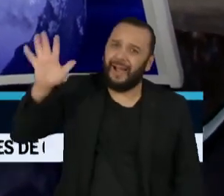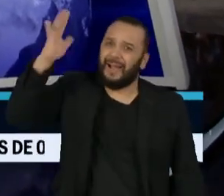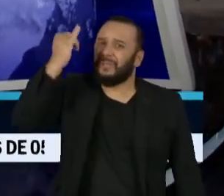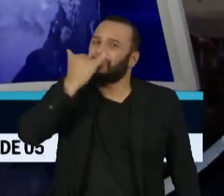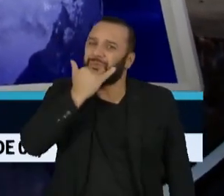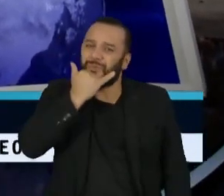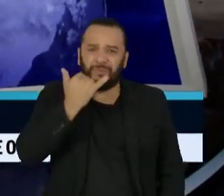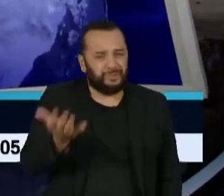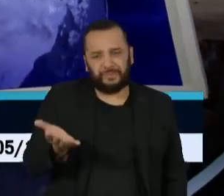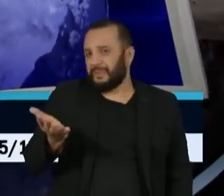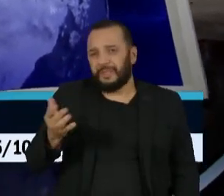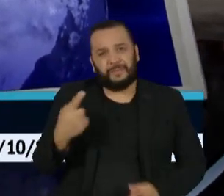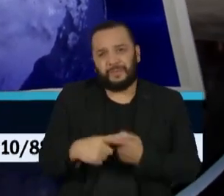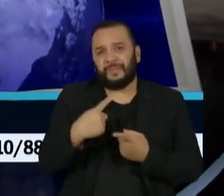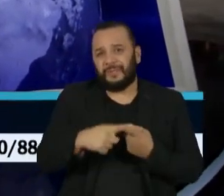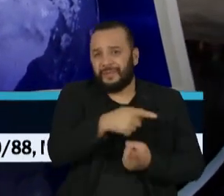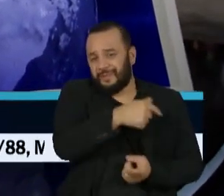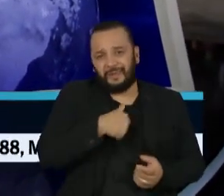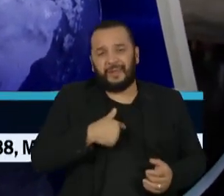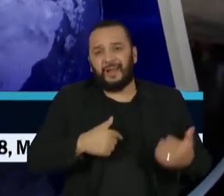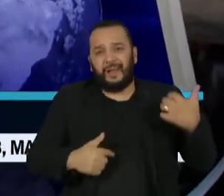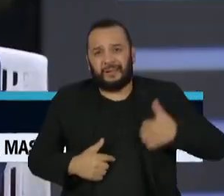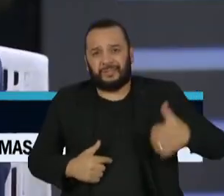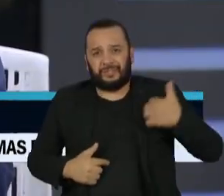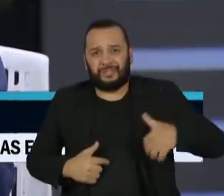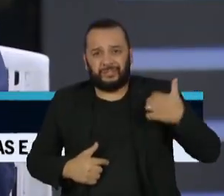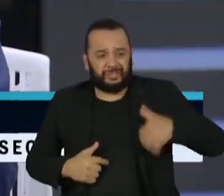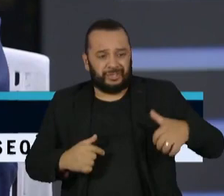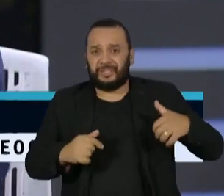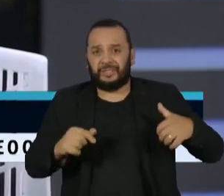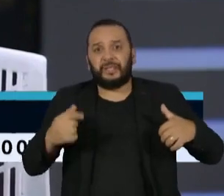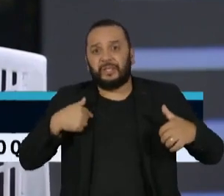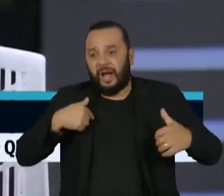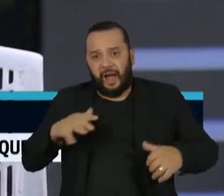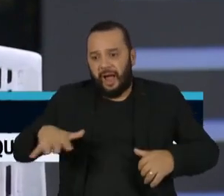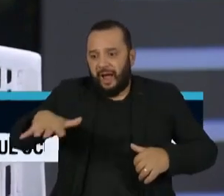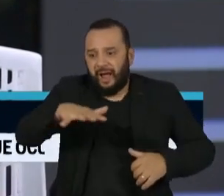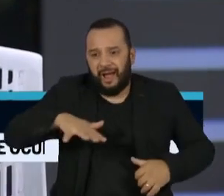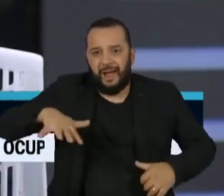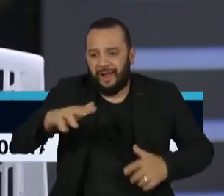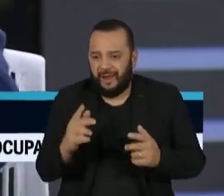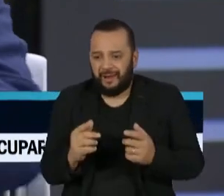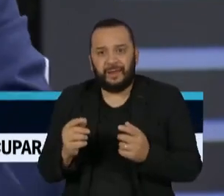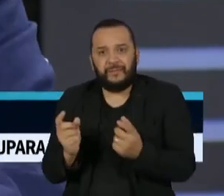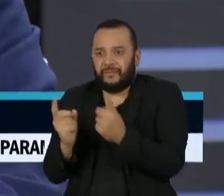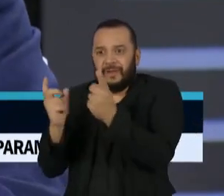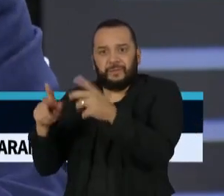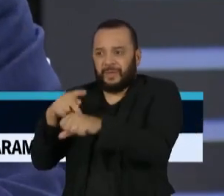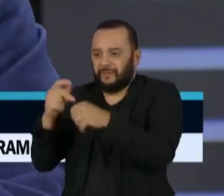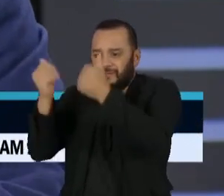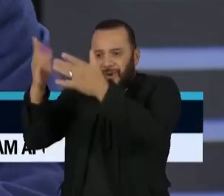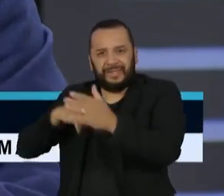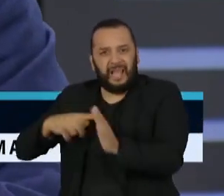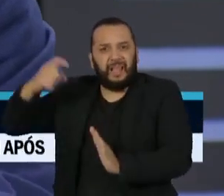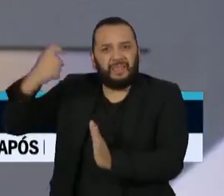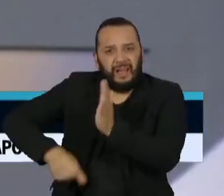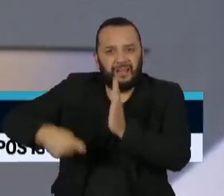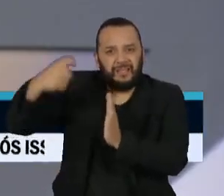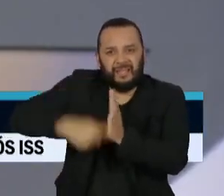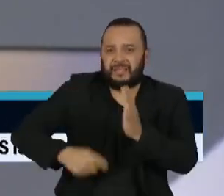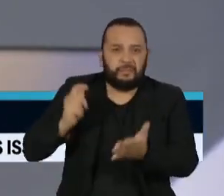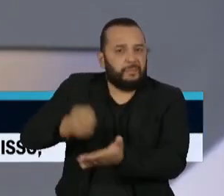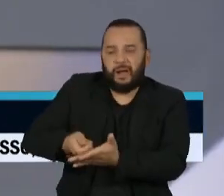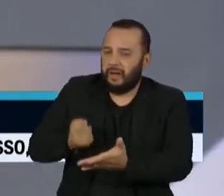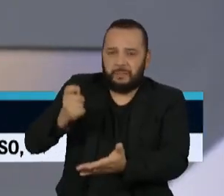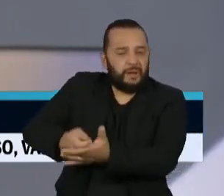setor exportador argentino está sendo taxado. Então, eu acho, e aí com todo respeito à opinião da Cláudia, mas